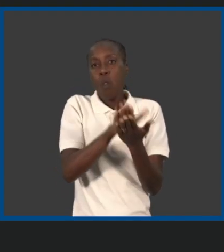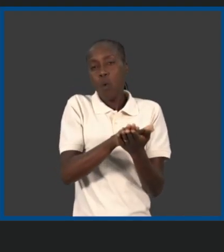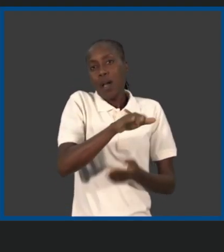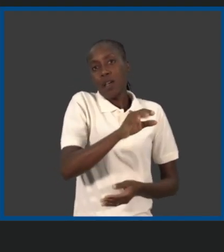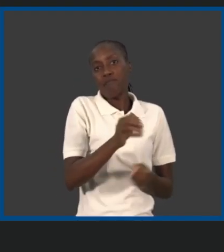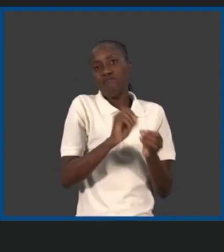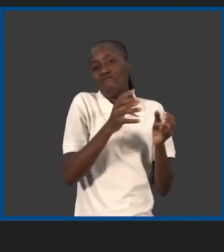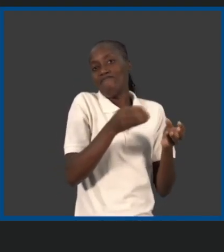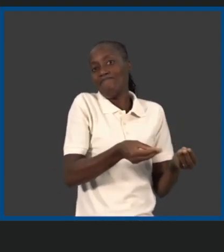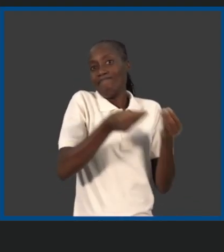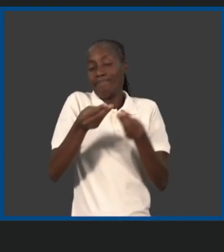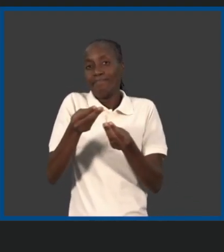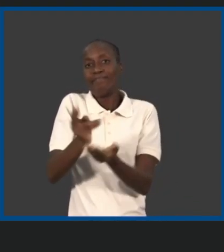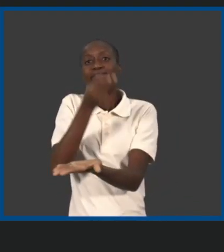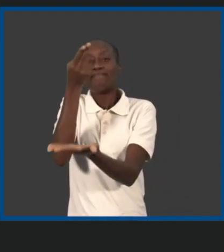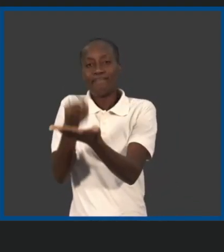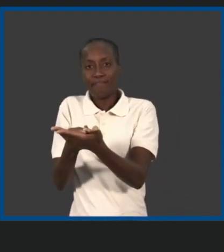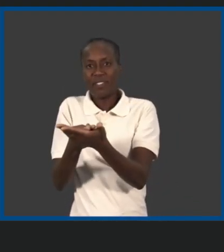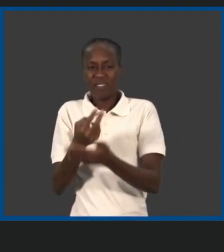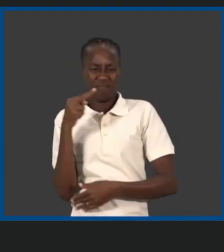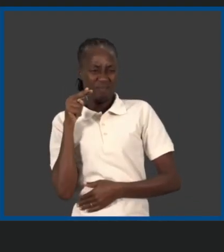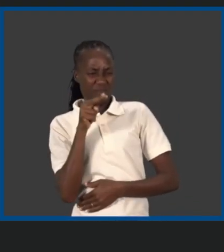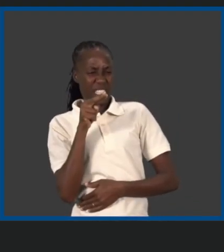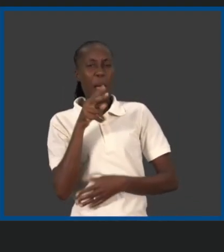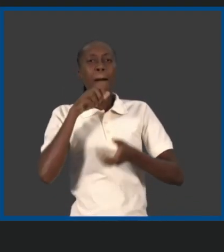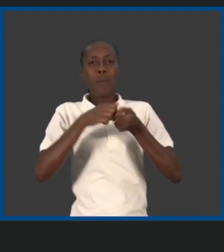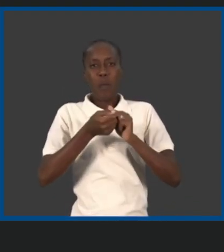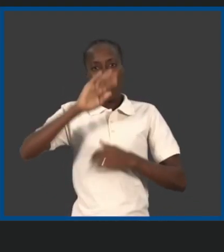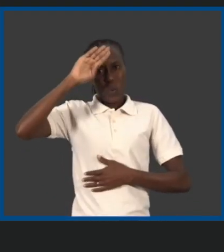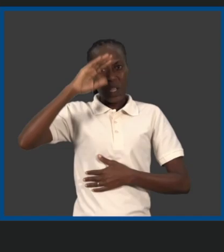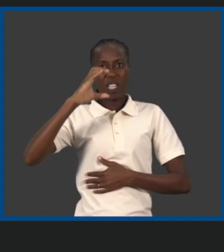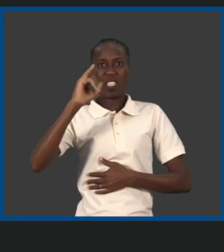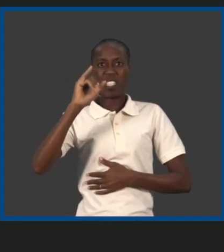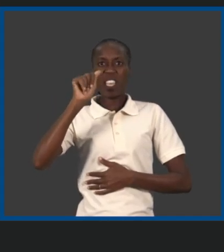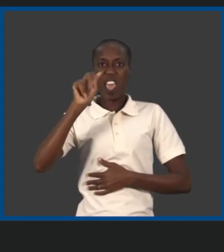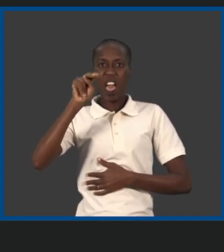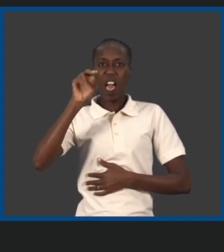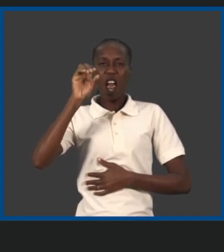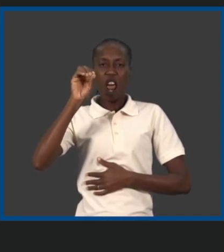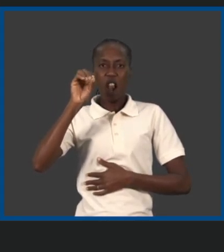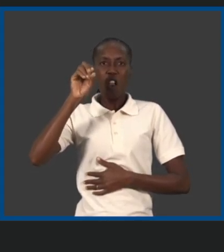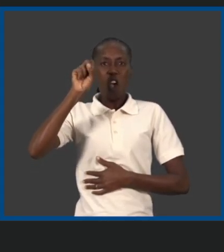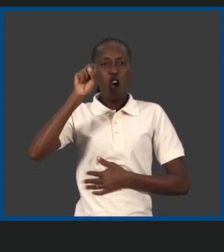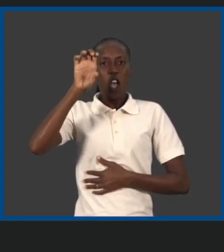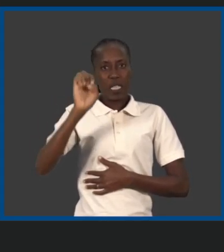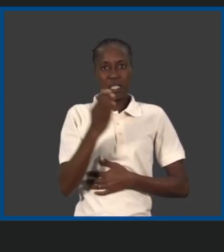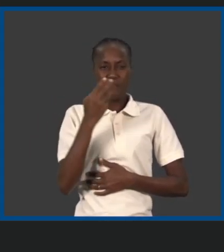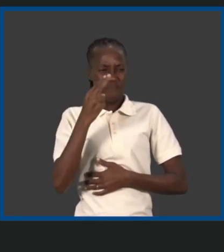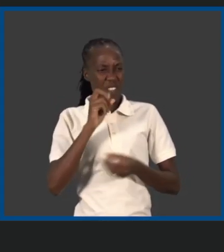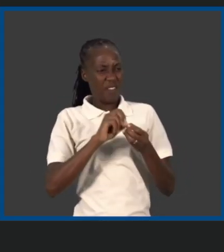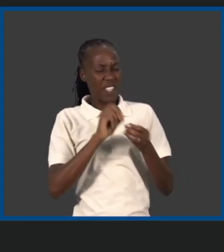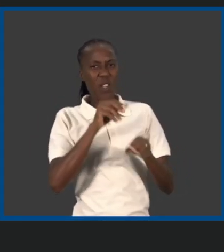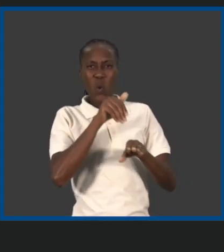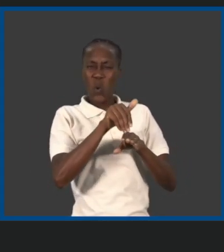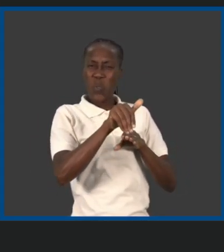desconfiaram ela ter cianose por causa das cores. Onde ela foi fazendo o tratamento. Então, passado um tempo, eles viram